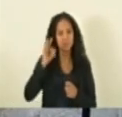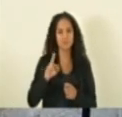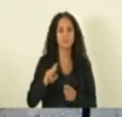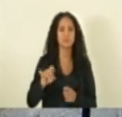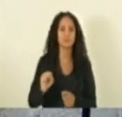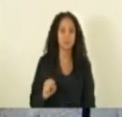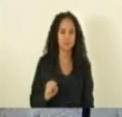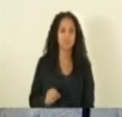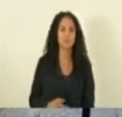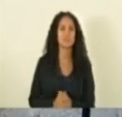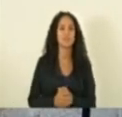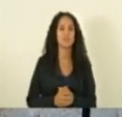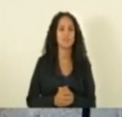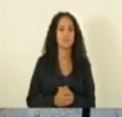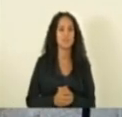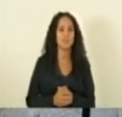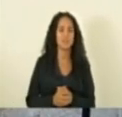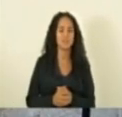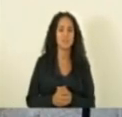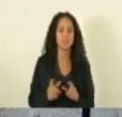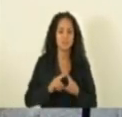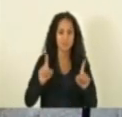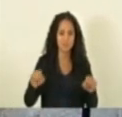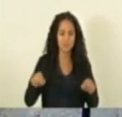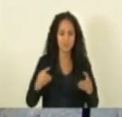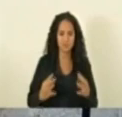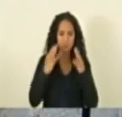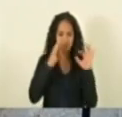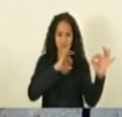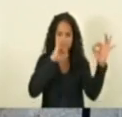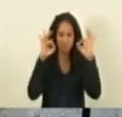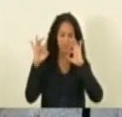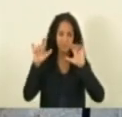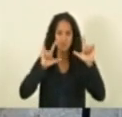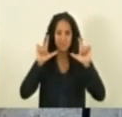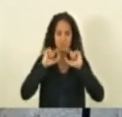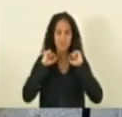Freitas, aos funcionários da casa, aqueles que nos assistem pela TV